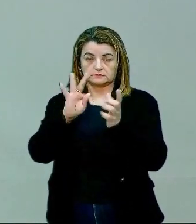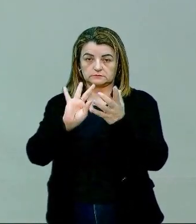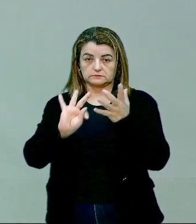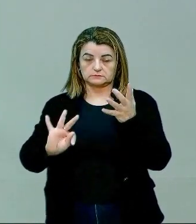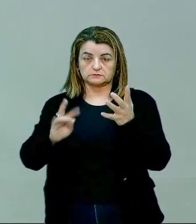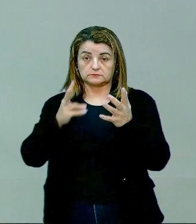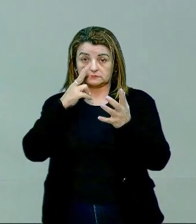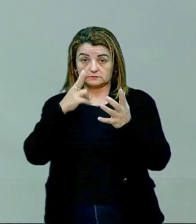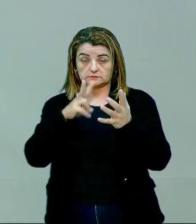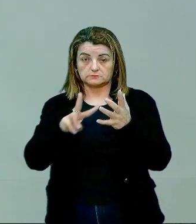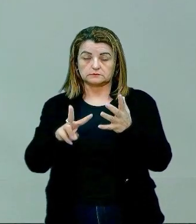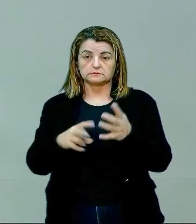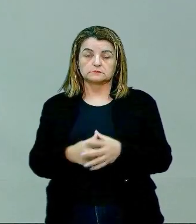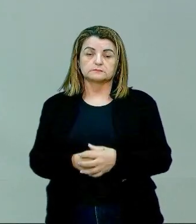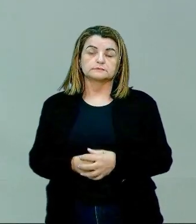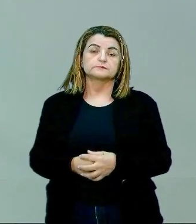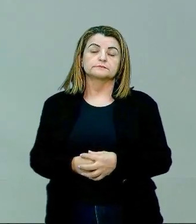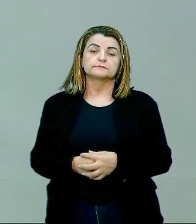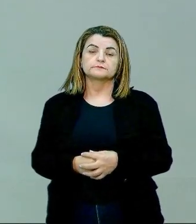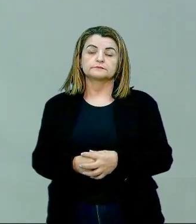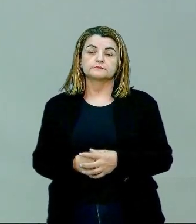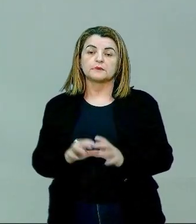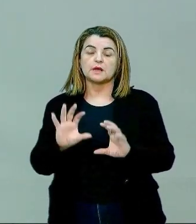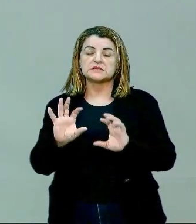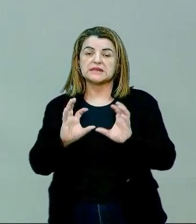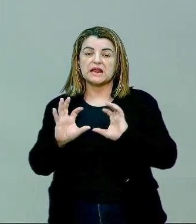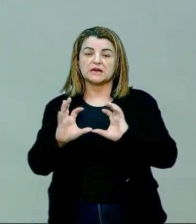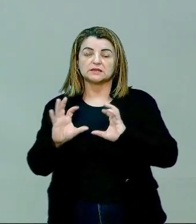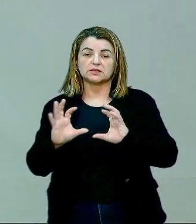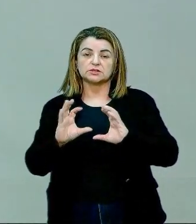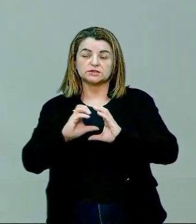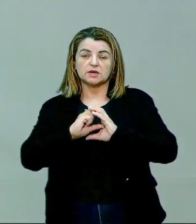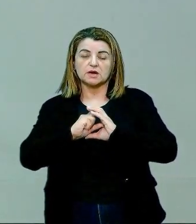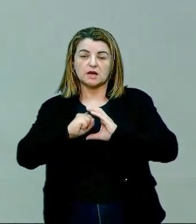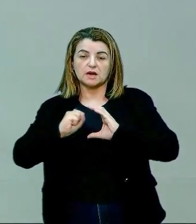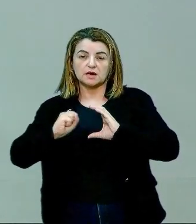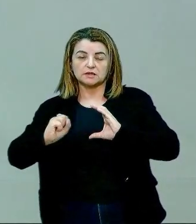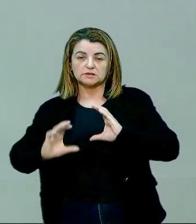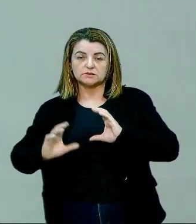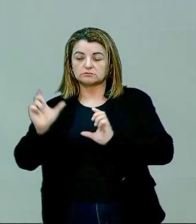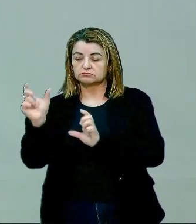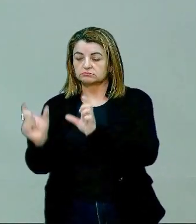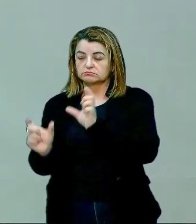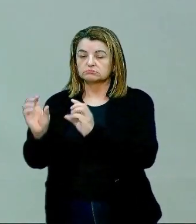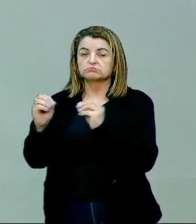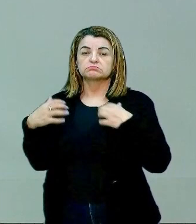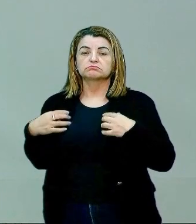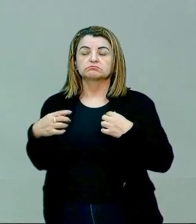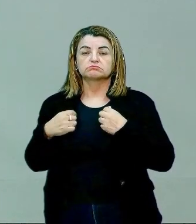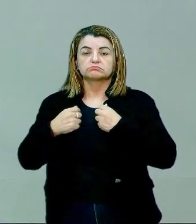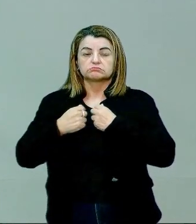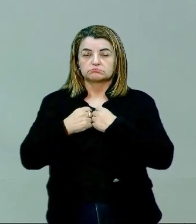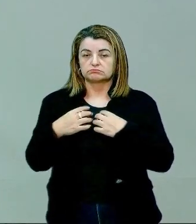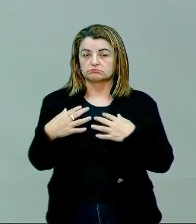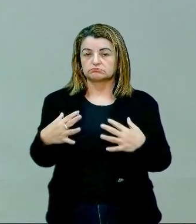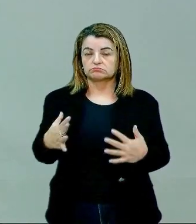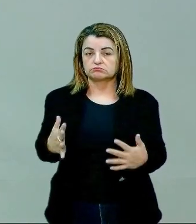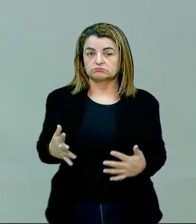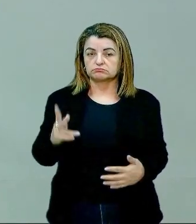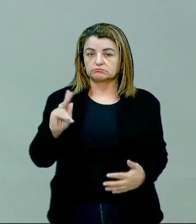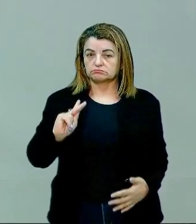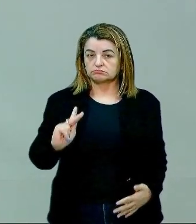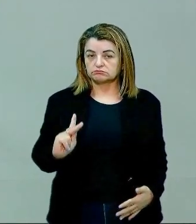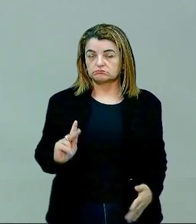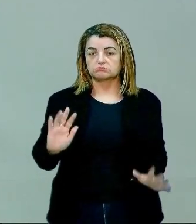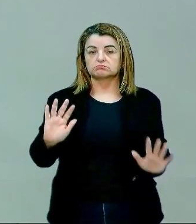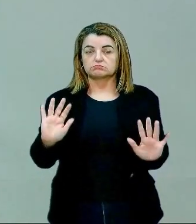também observem as características das pessoas, como elas estão vestidas, o modo como elas